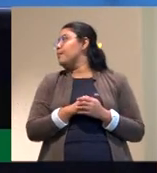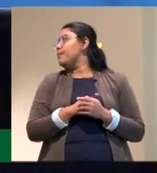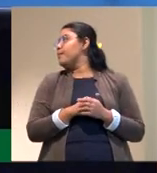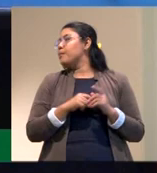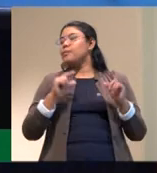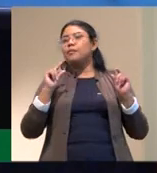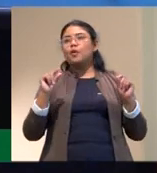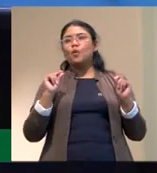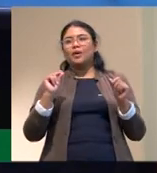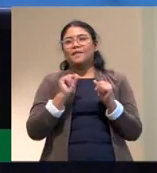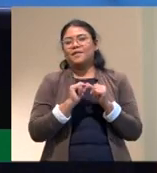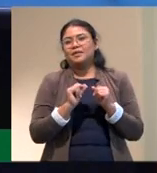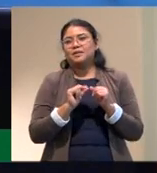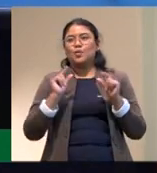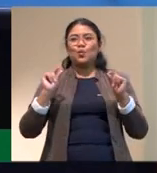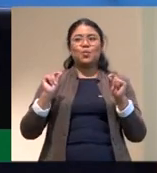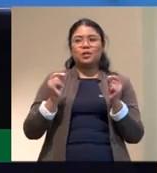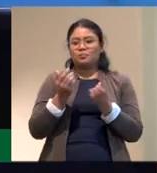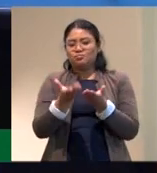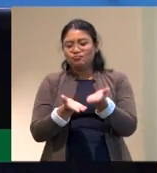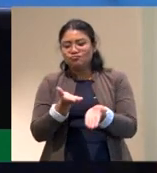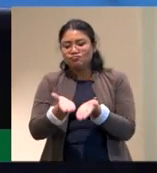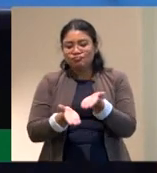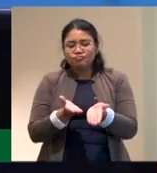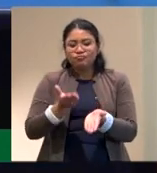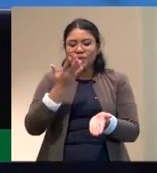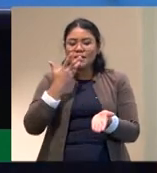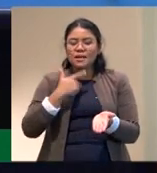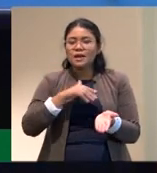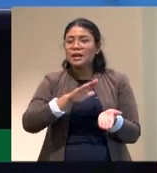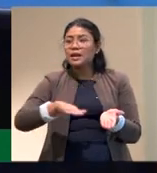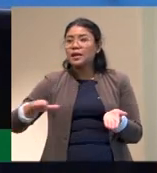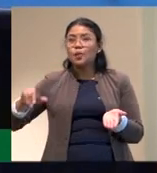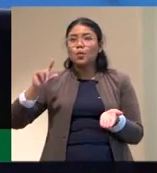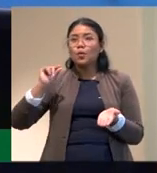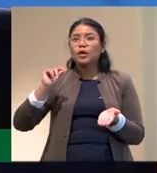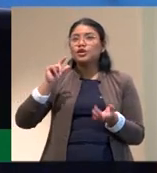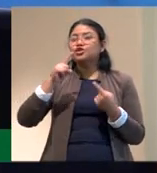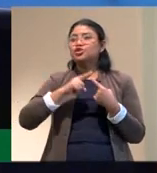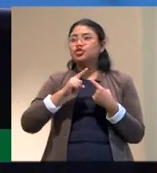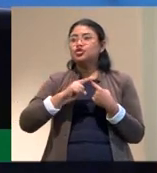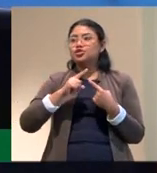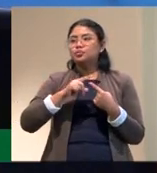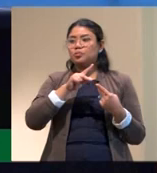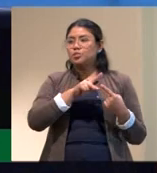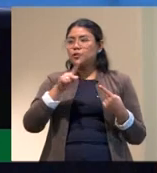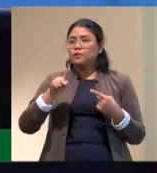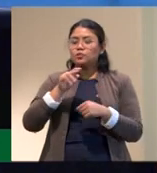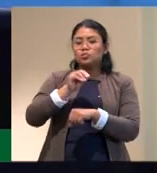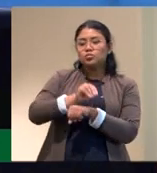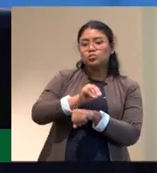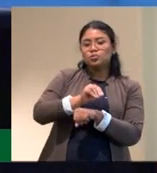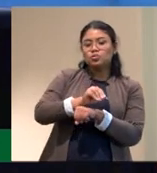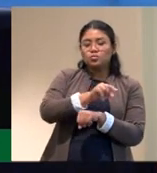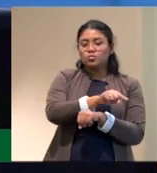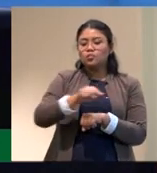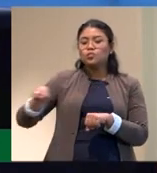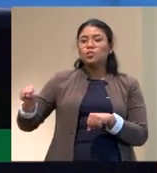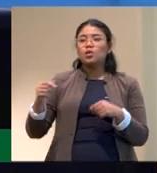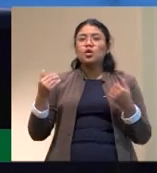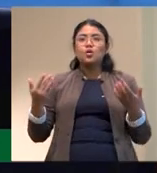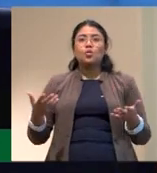o que fazer com as crianças pequenas. Né? Que docência é essa da criança pequena? Qual